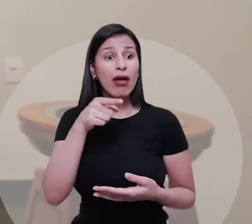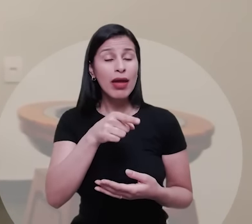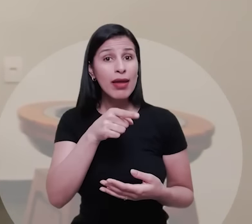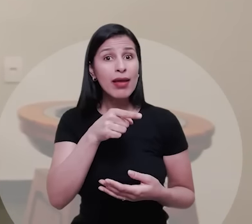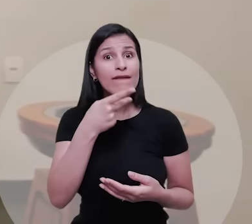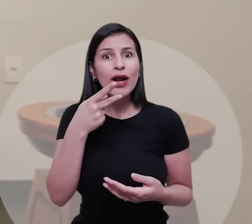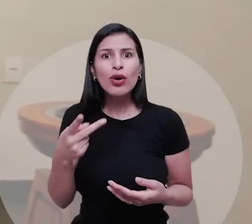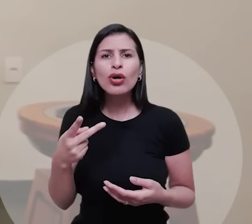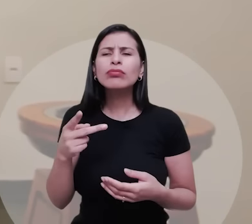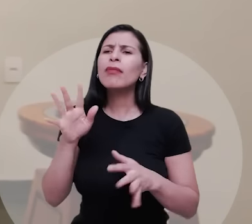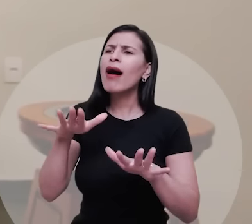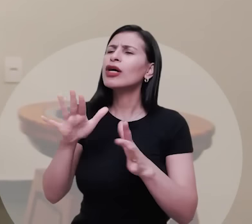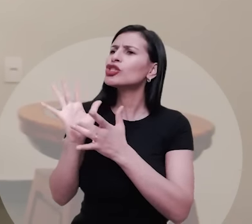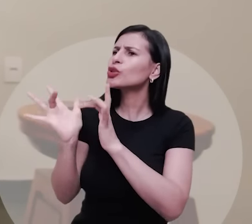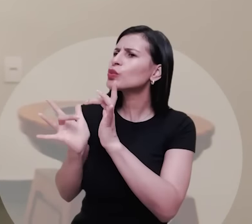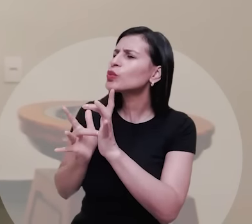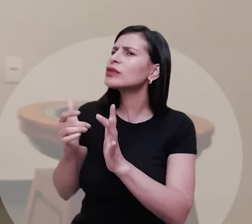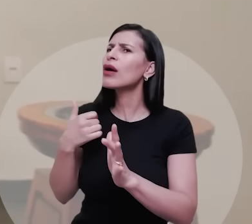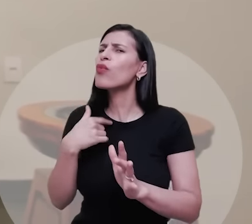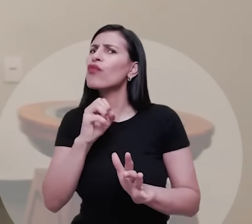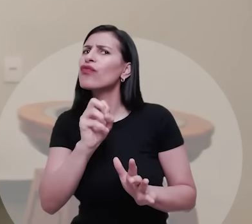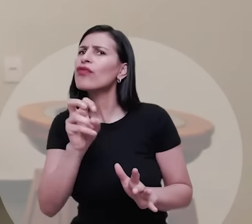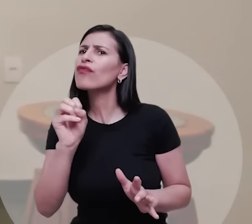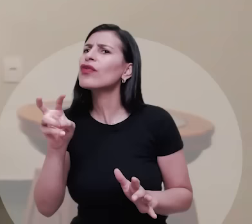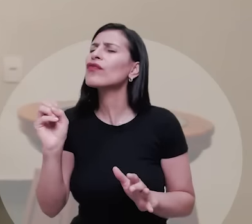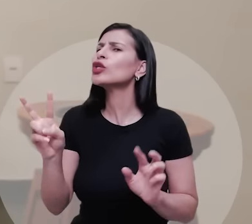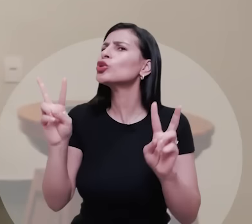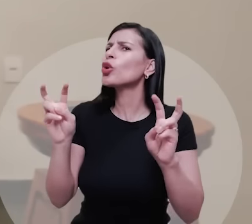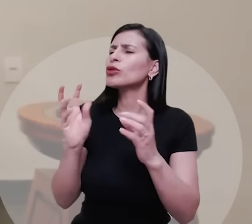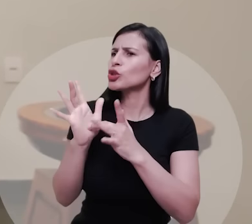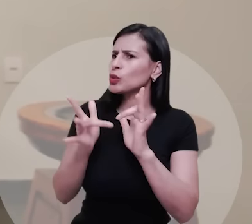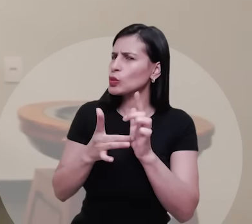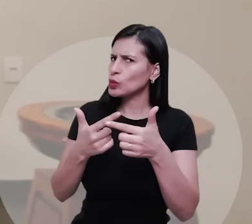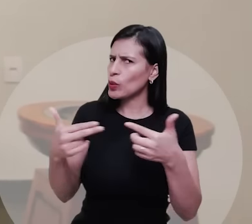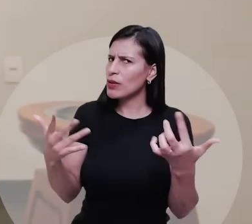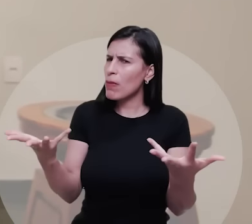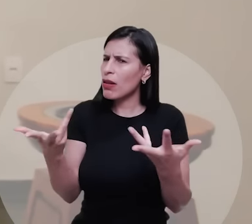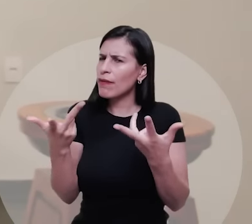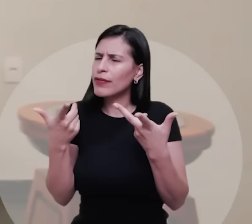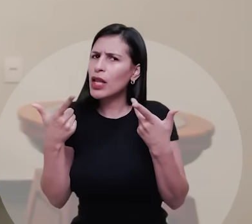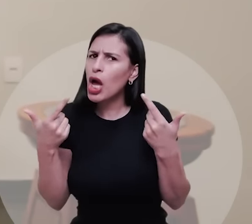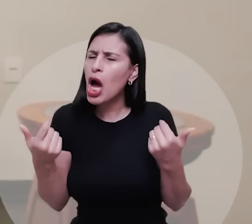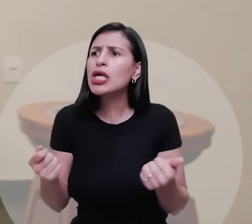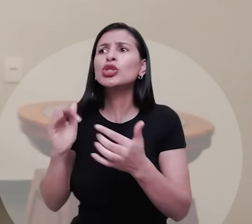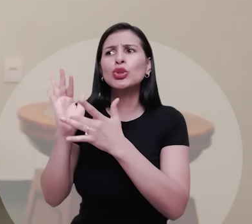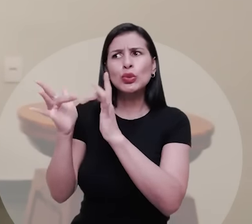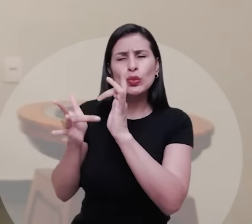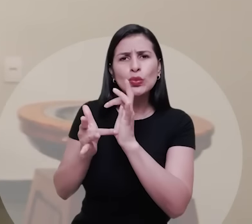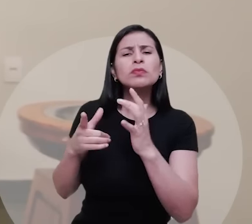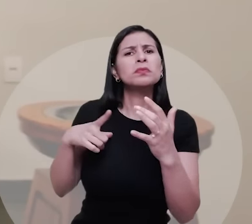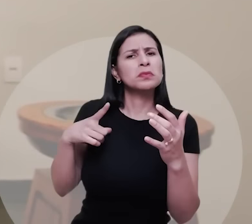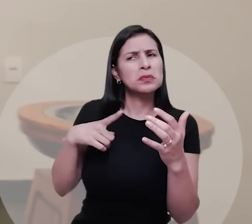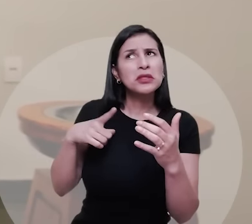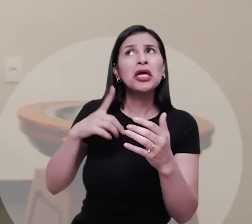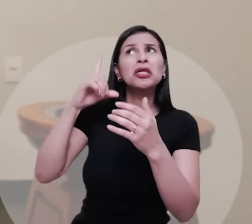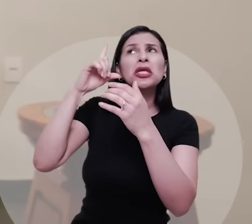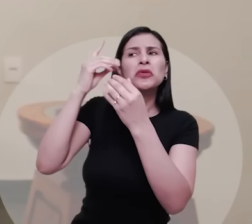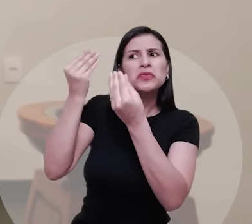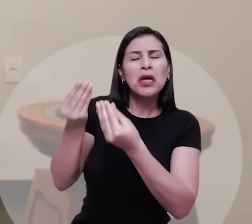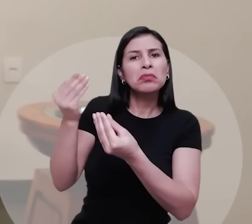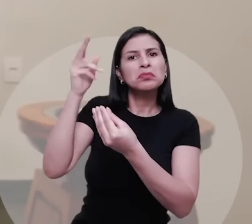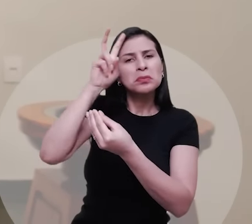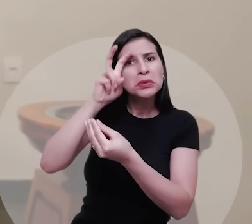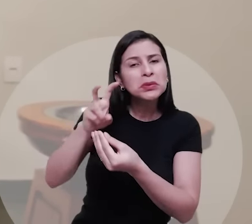maravilhosas a respeito de Jesus, que ele tem muita sabedoria concedida por Deus. Mas Jesus não se